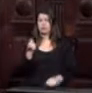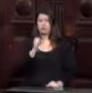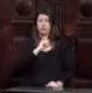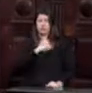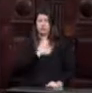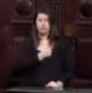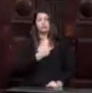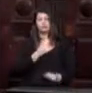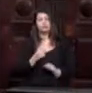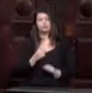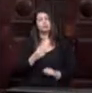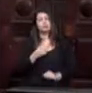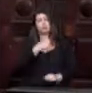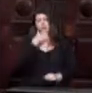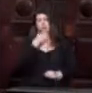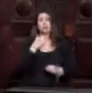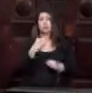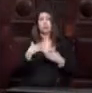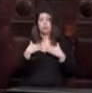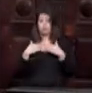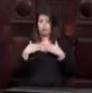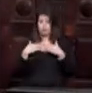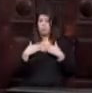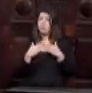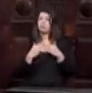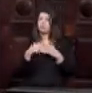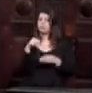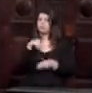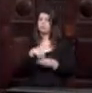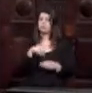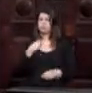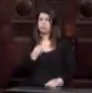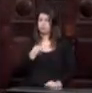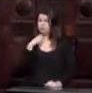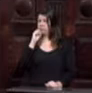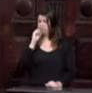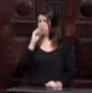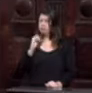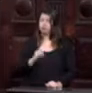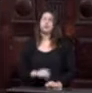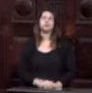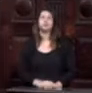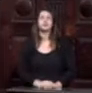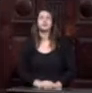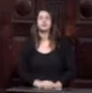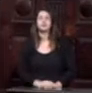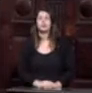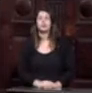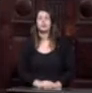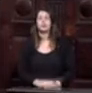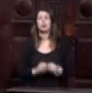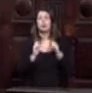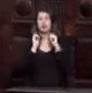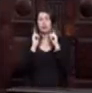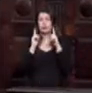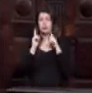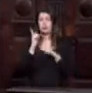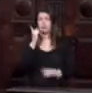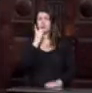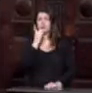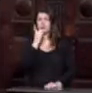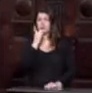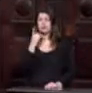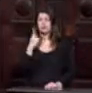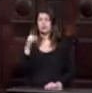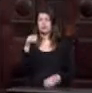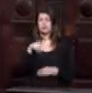Rio de Janeiro. Peço o voto favorável à emenda número 80. Muito obrigado, senhor presidente. Atenção, senhores deputados, em votação, requerimento de